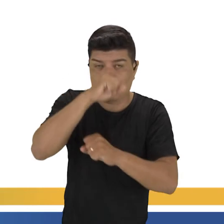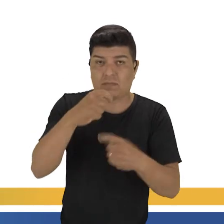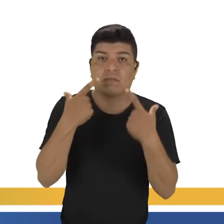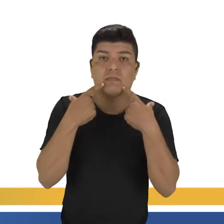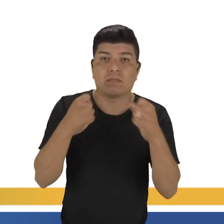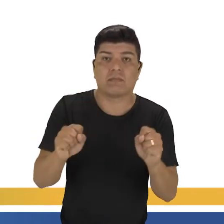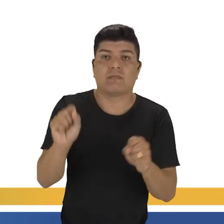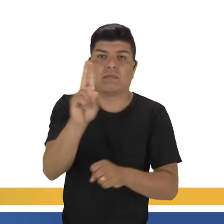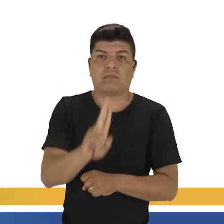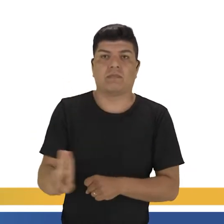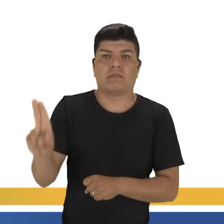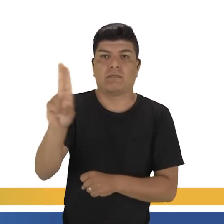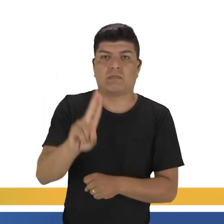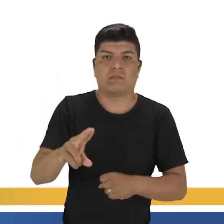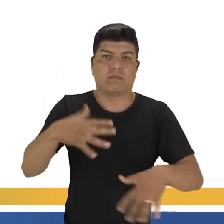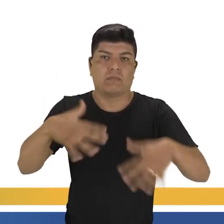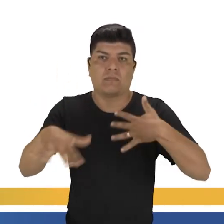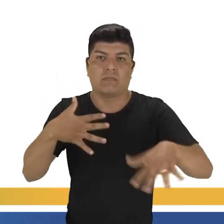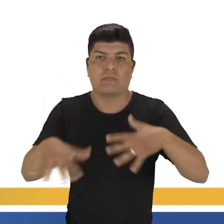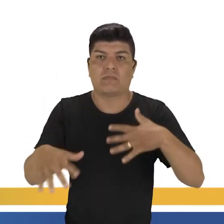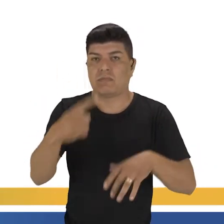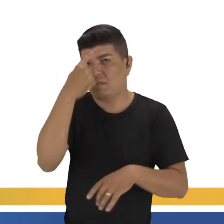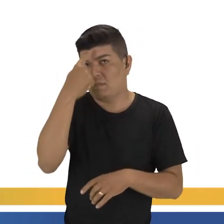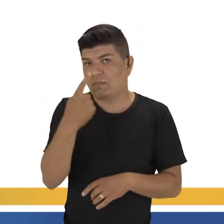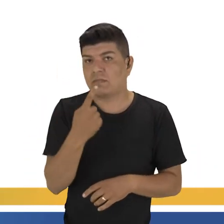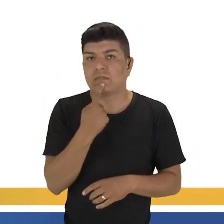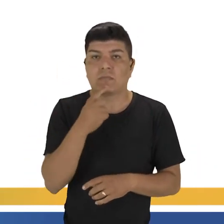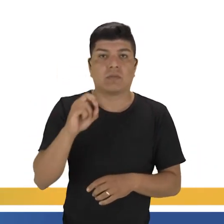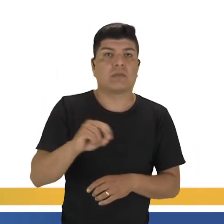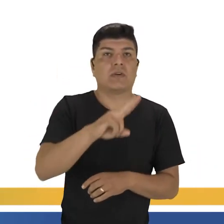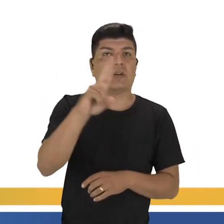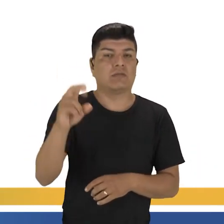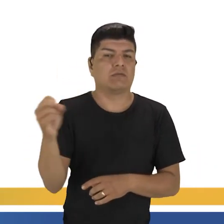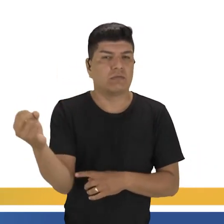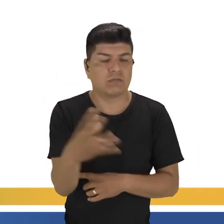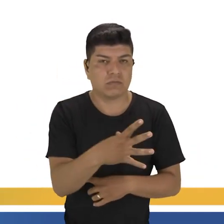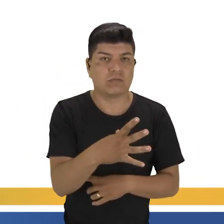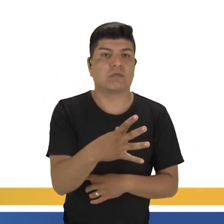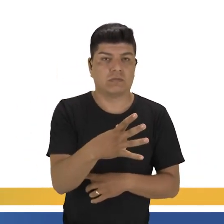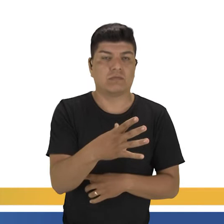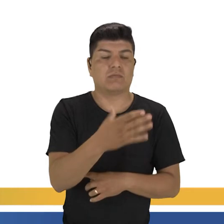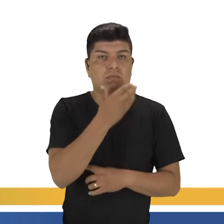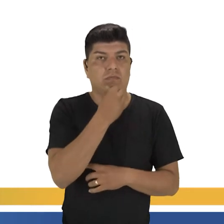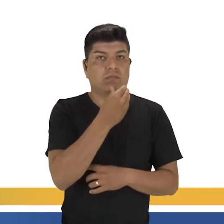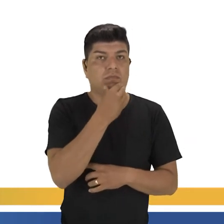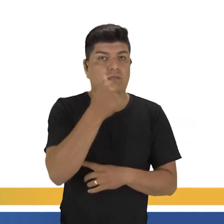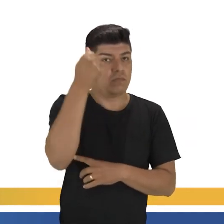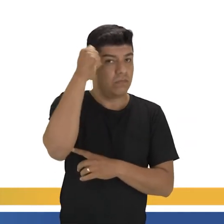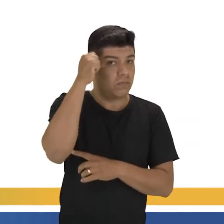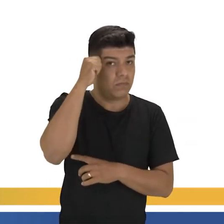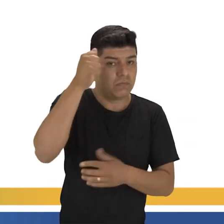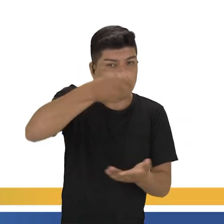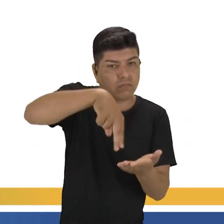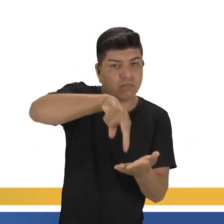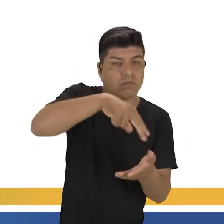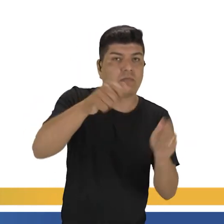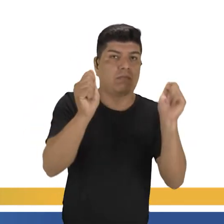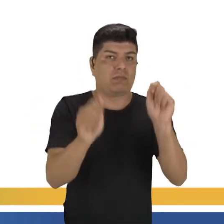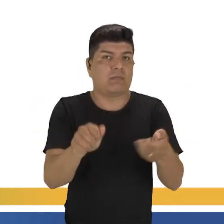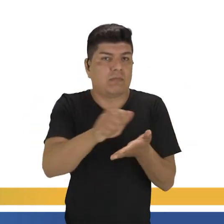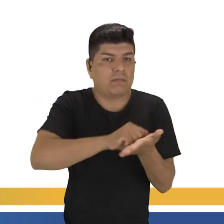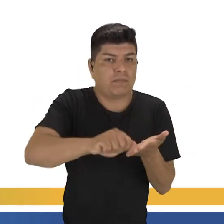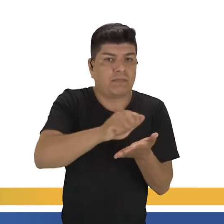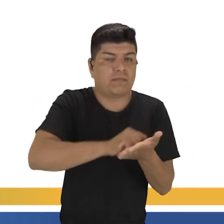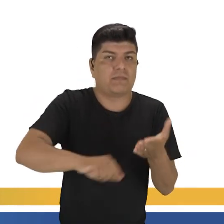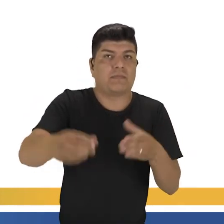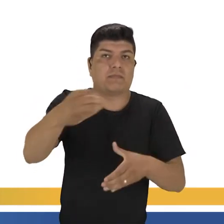e executam os movimentos de acordo com esta figura ou com as novas figuras que o ator ou o autor, o bailarino, pode escrever